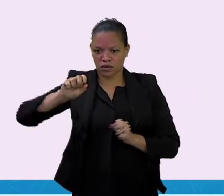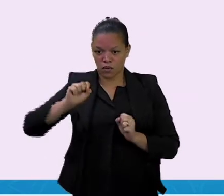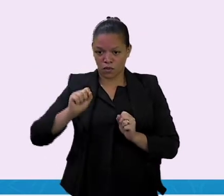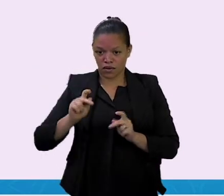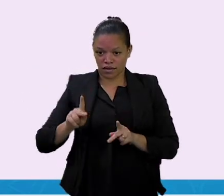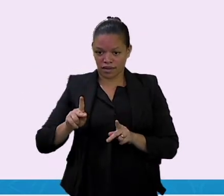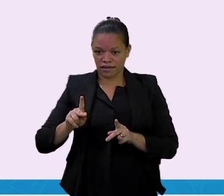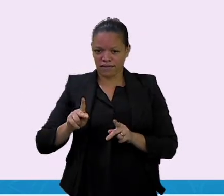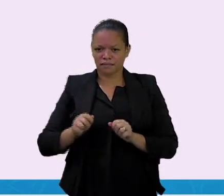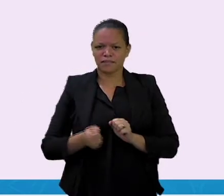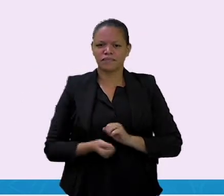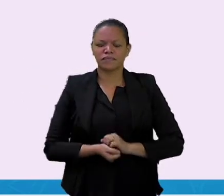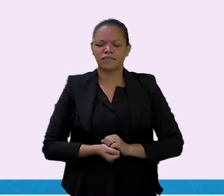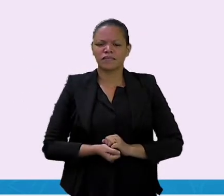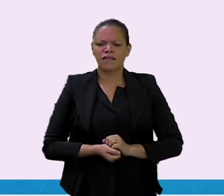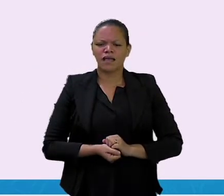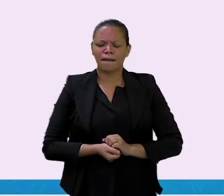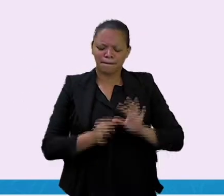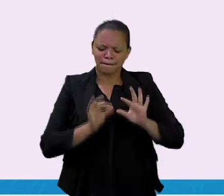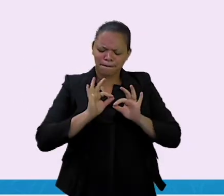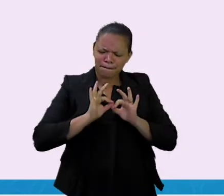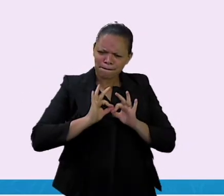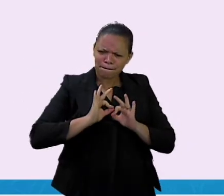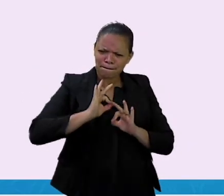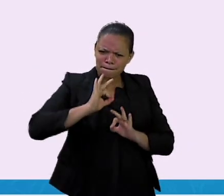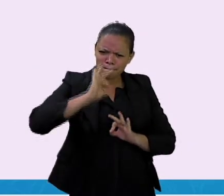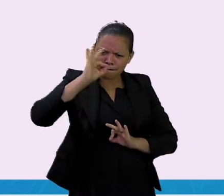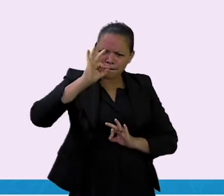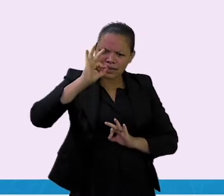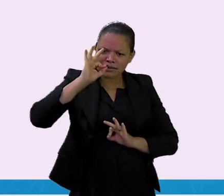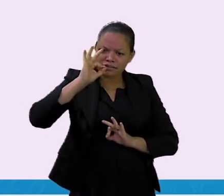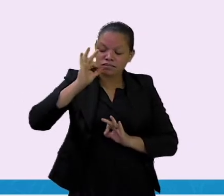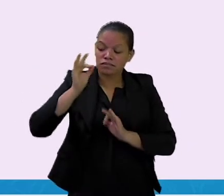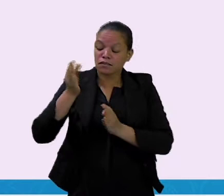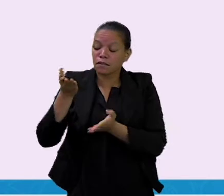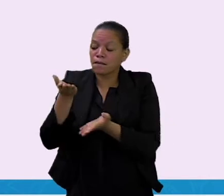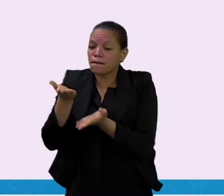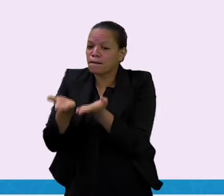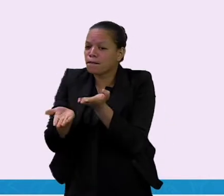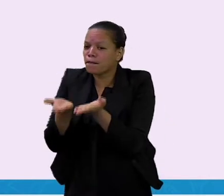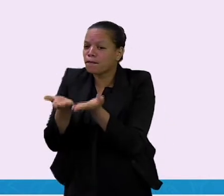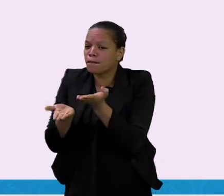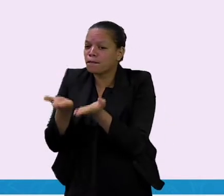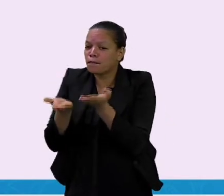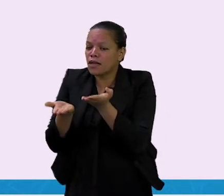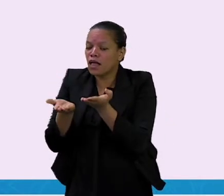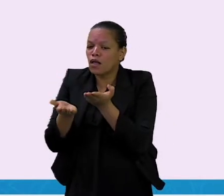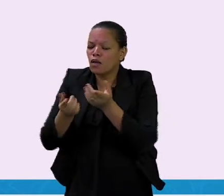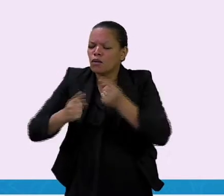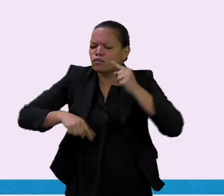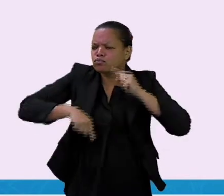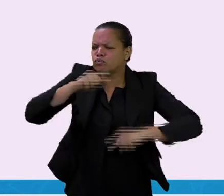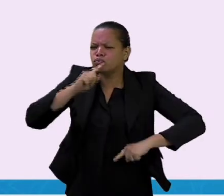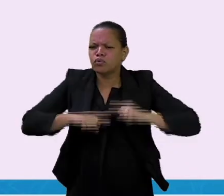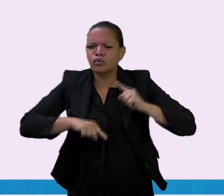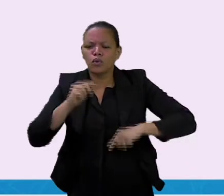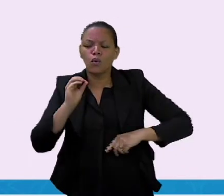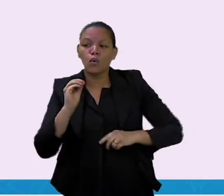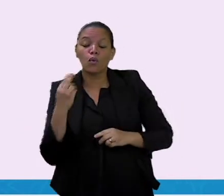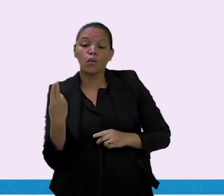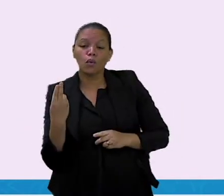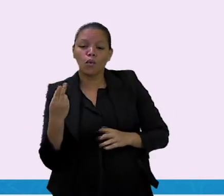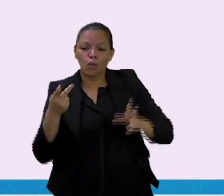Para medir a massa ou o peso de um produto, objeto ou de um ser vivo, no caso,